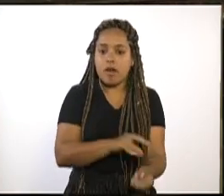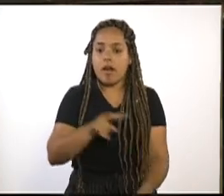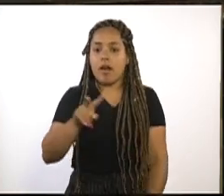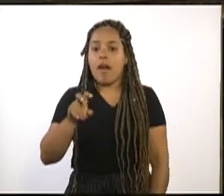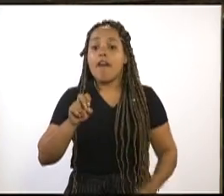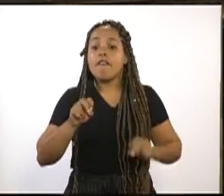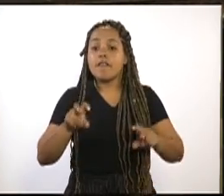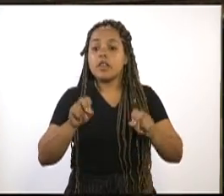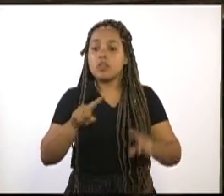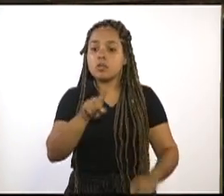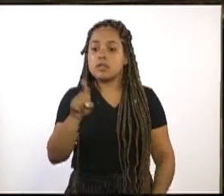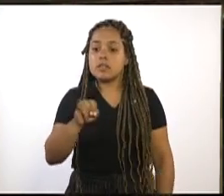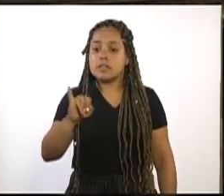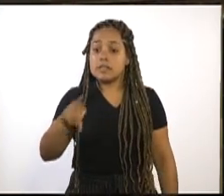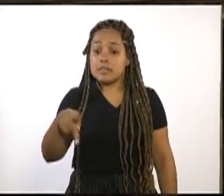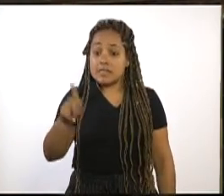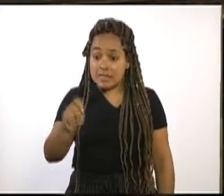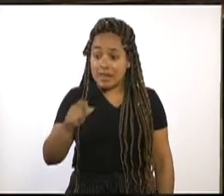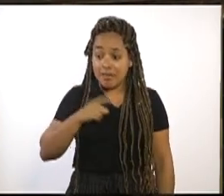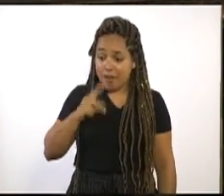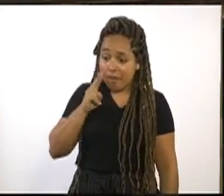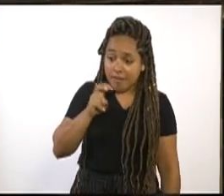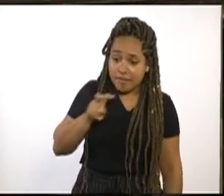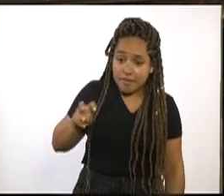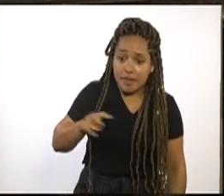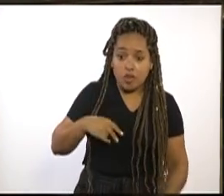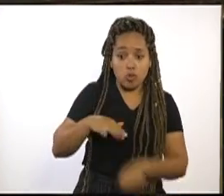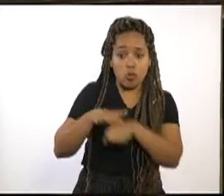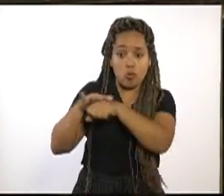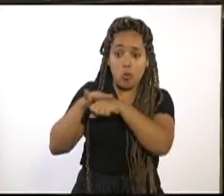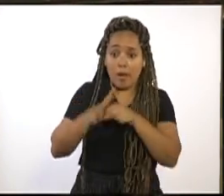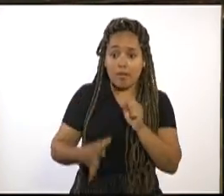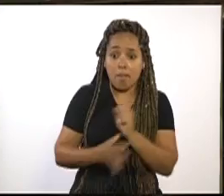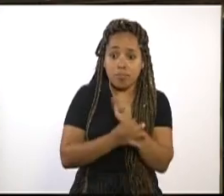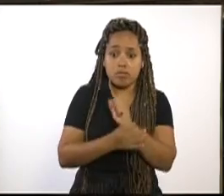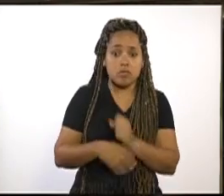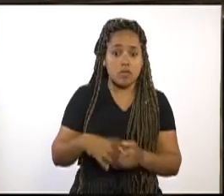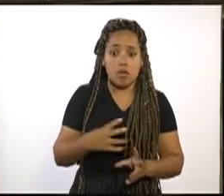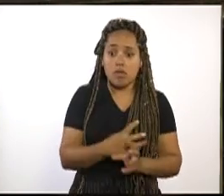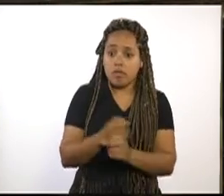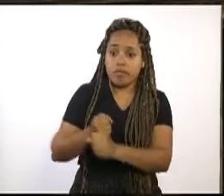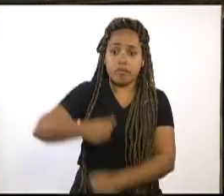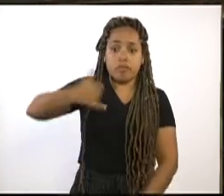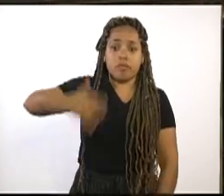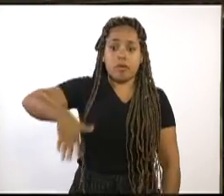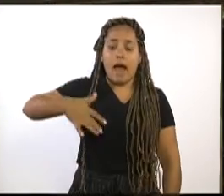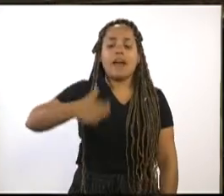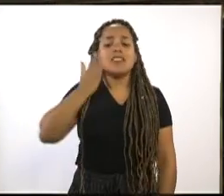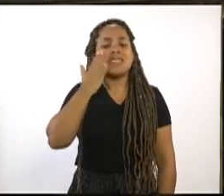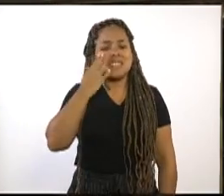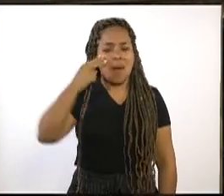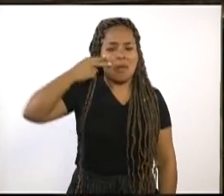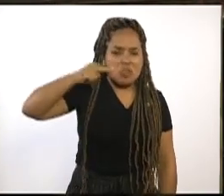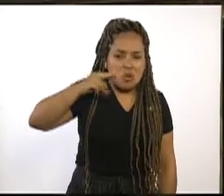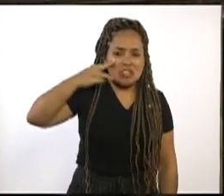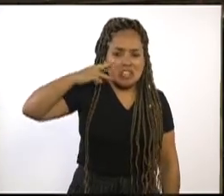epidemias. E nós sabemos que o impacto não se restringe a esses 2, 3 dias,